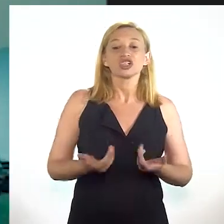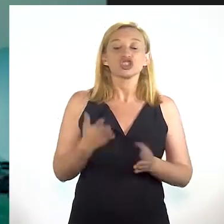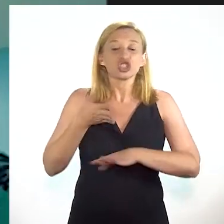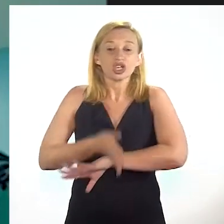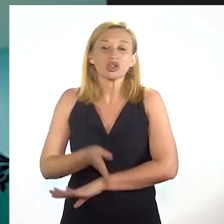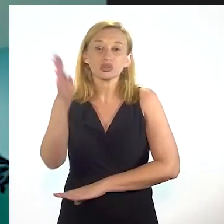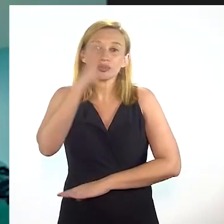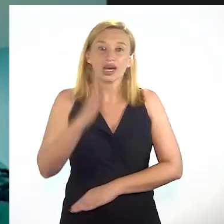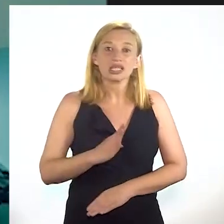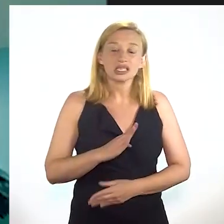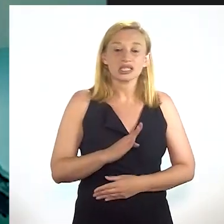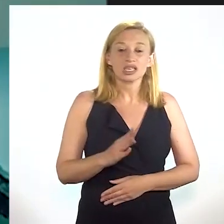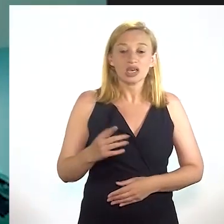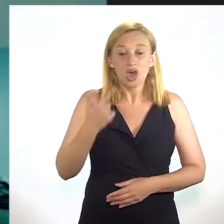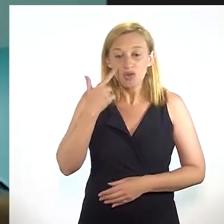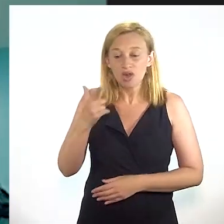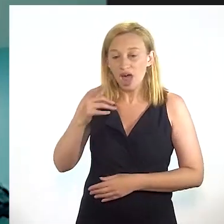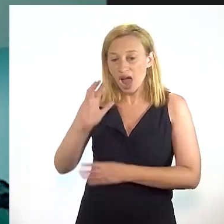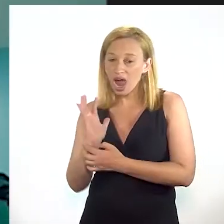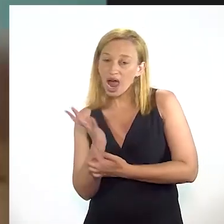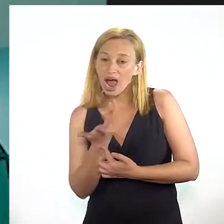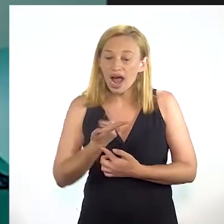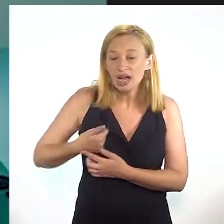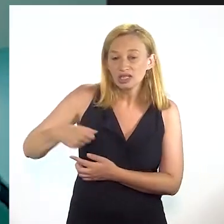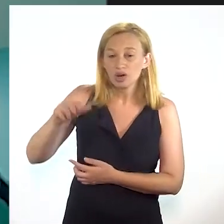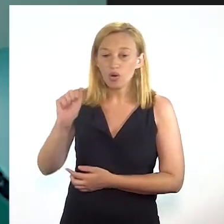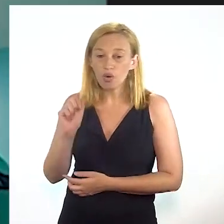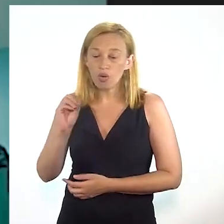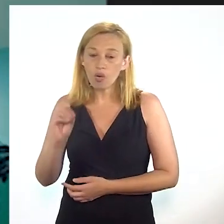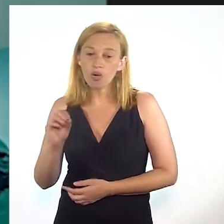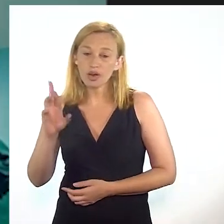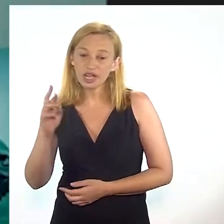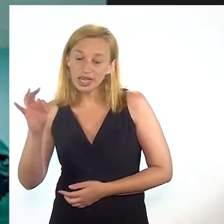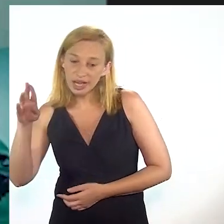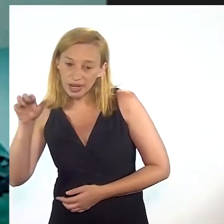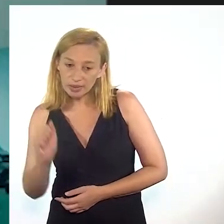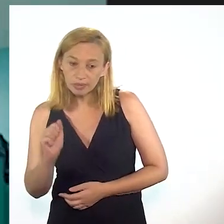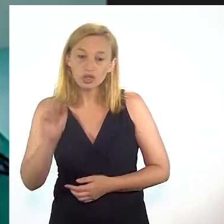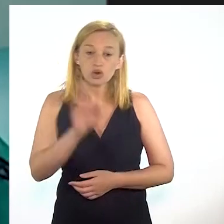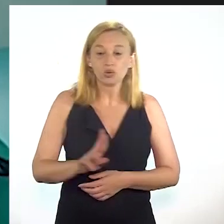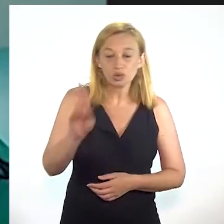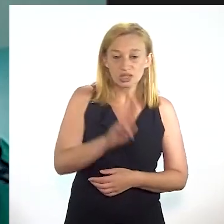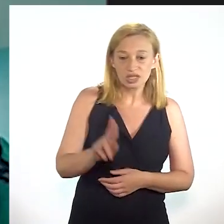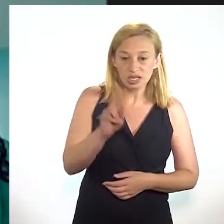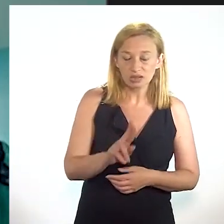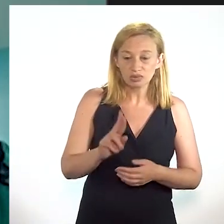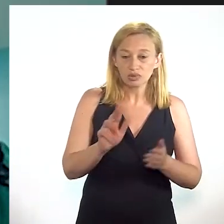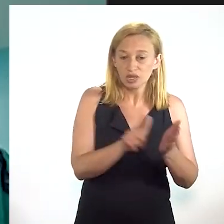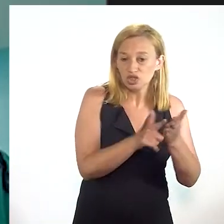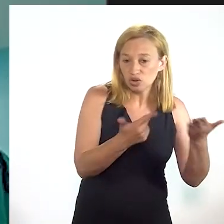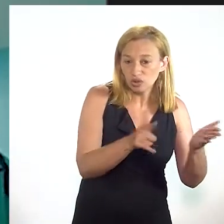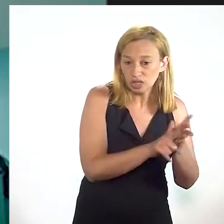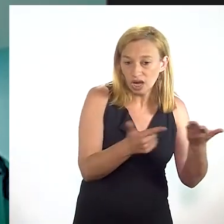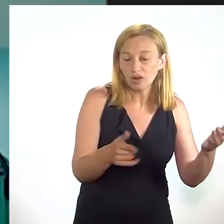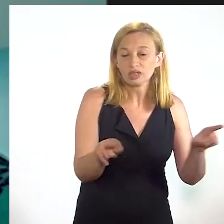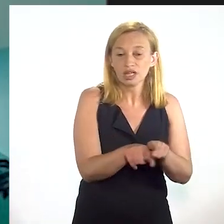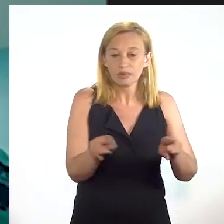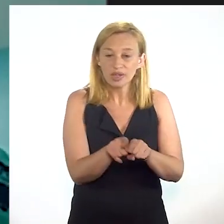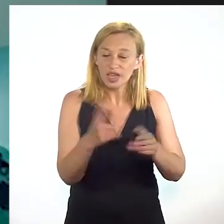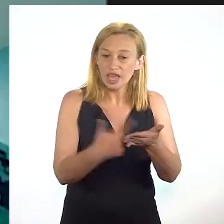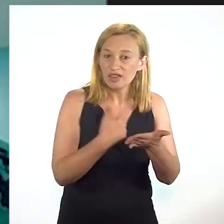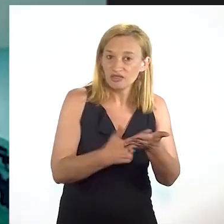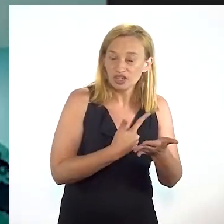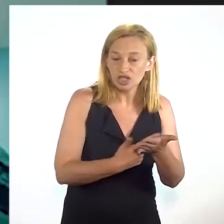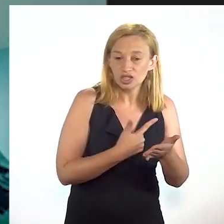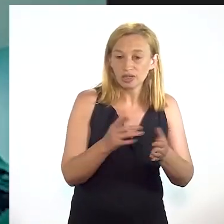Então, chegando no Brasil, eu uni a arte do origami com reaproveitamento de recicláveis, usando revistas e jornais para fazer o